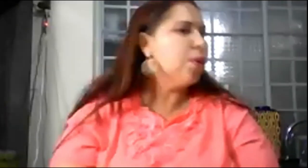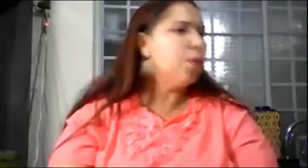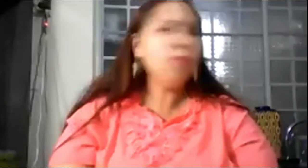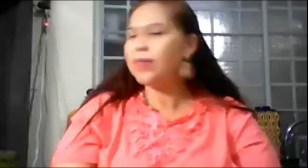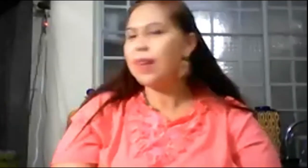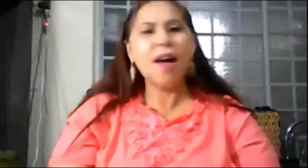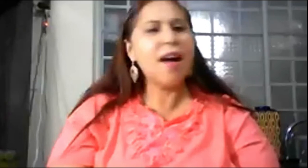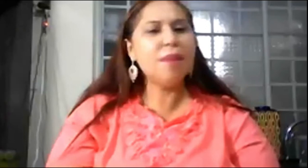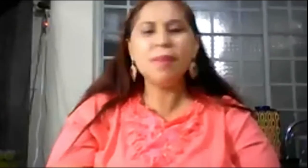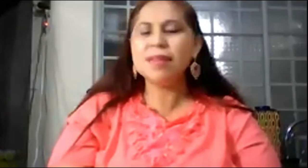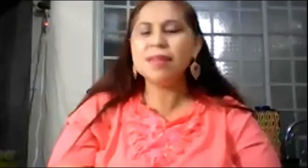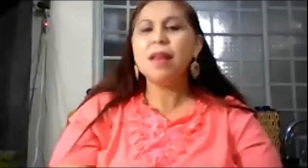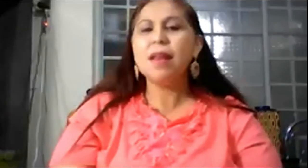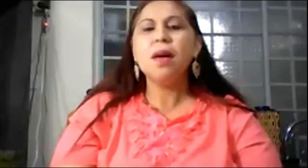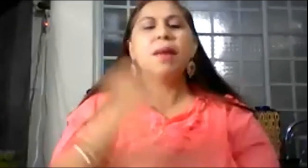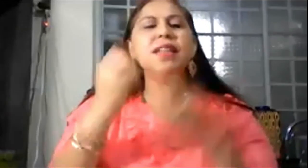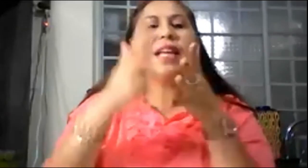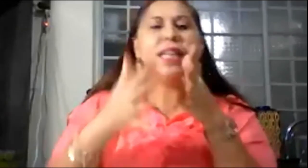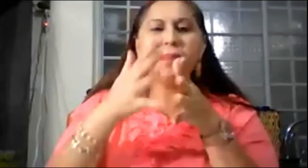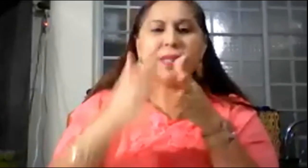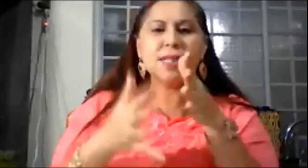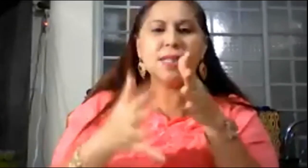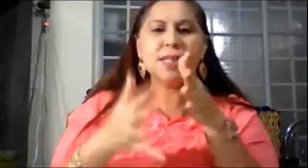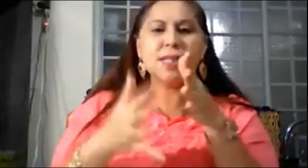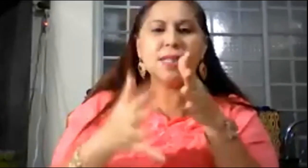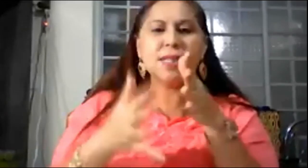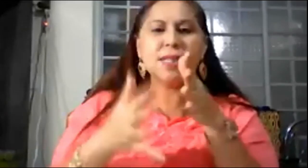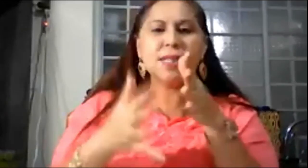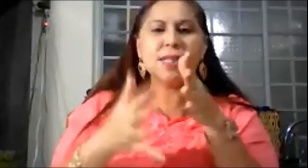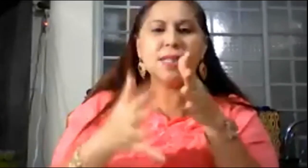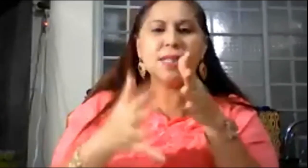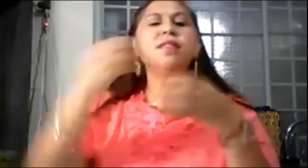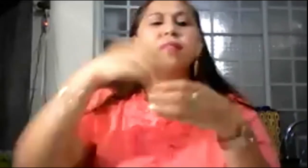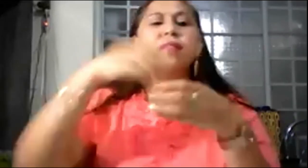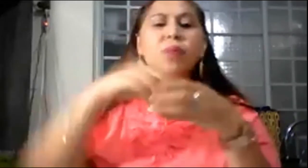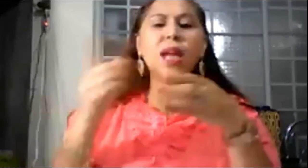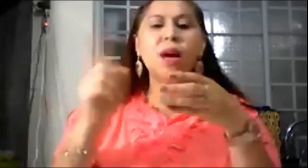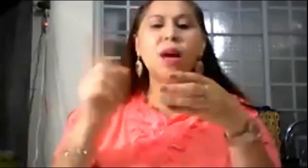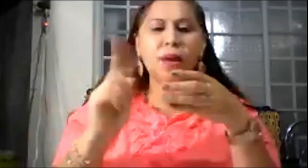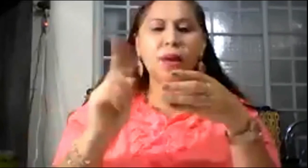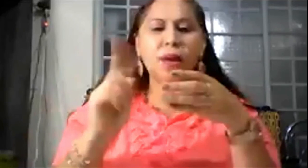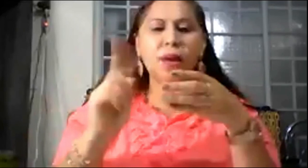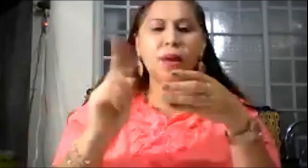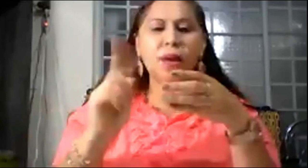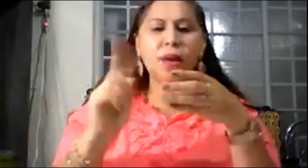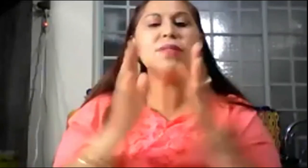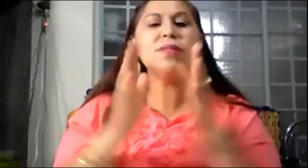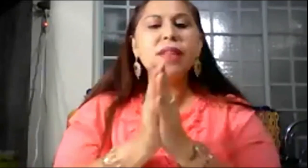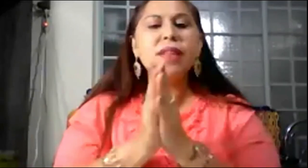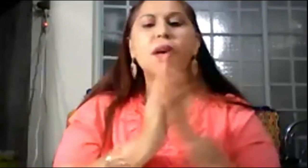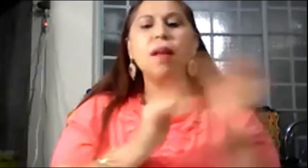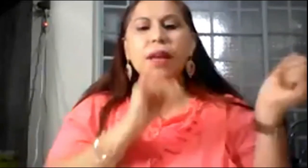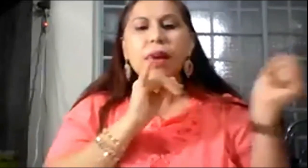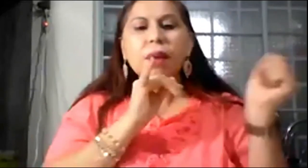Ou a cabeça. Mas na Libras existem outras formas da gente dizer o não. Ela já vai estar incorporada no